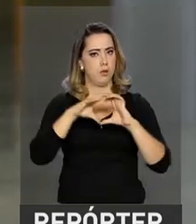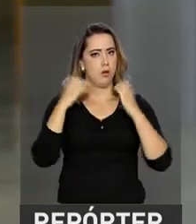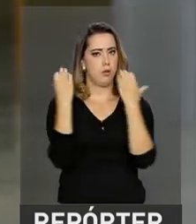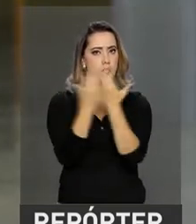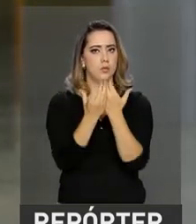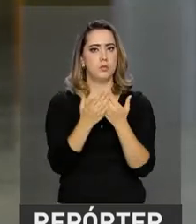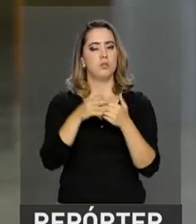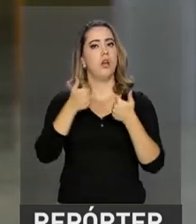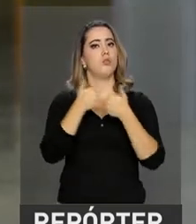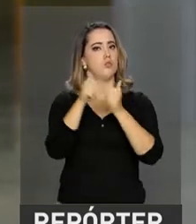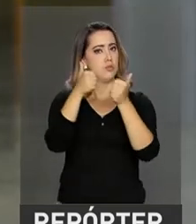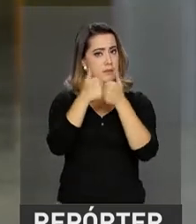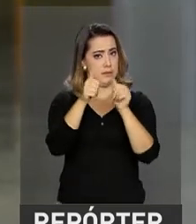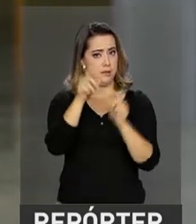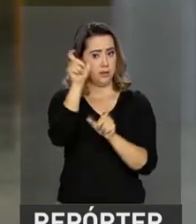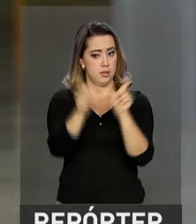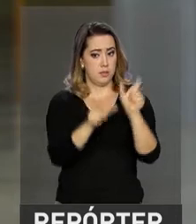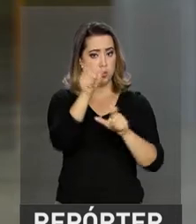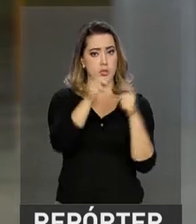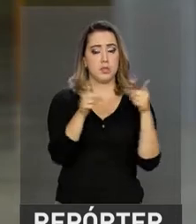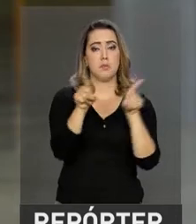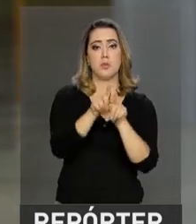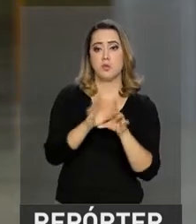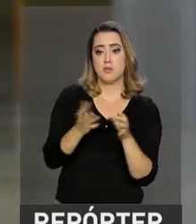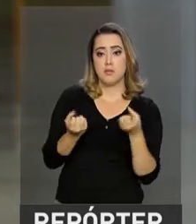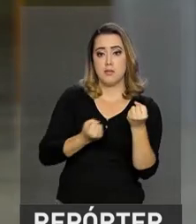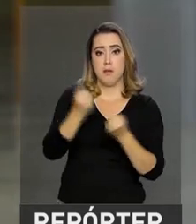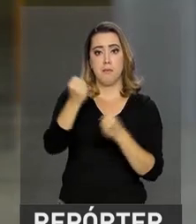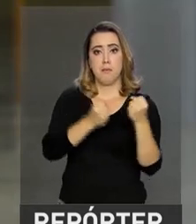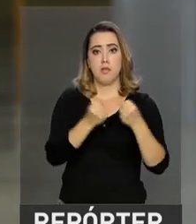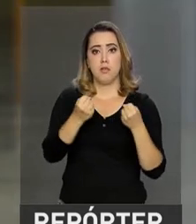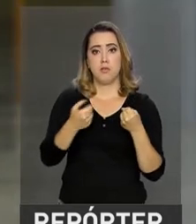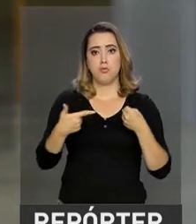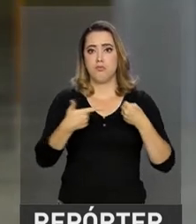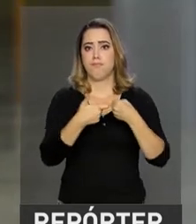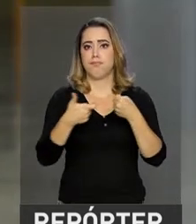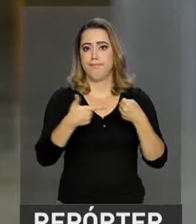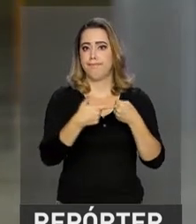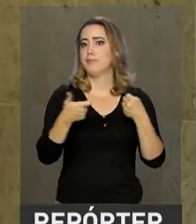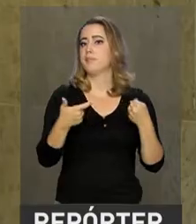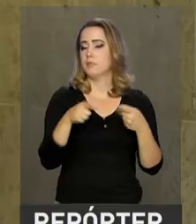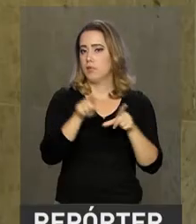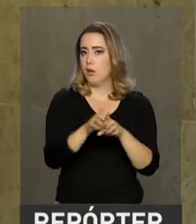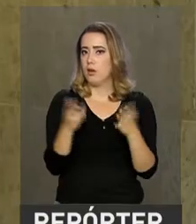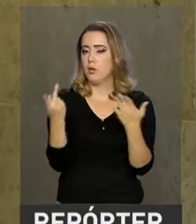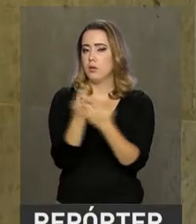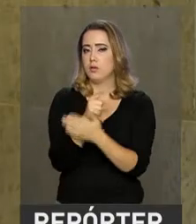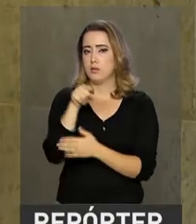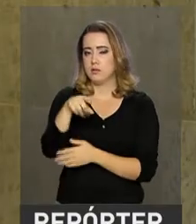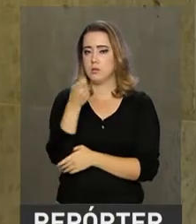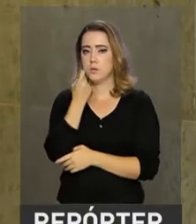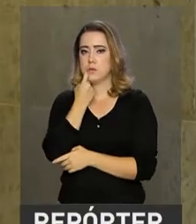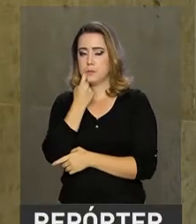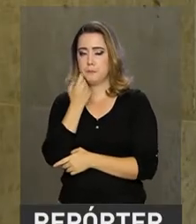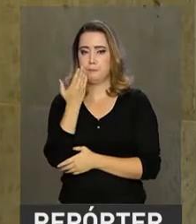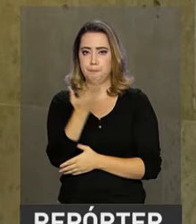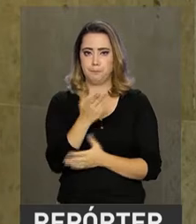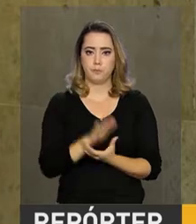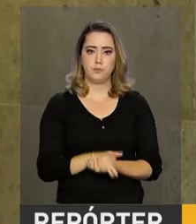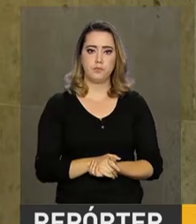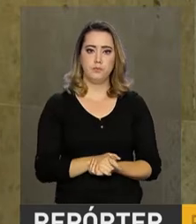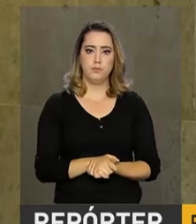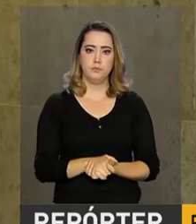desses homens e de blindados ocorreu no meio da tarde desta sexta-feira foi autorizado a operação